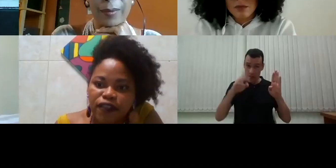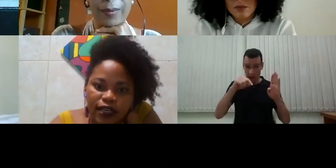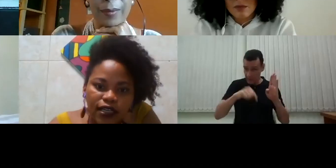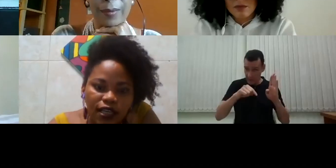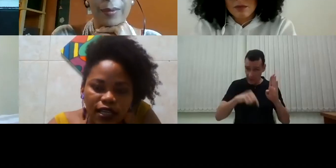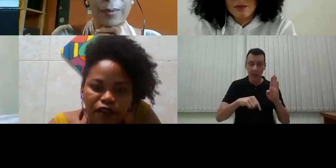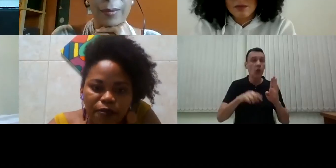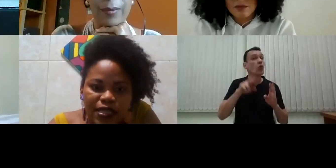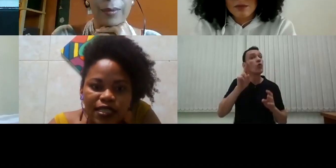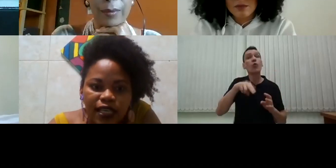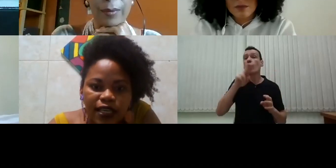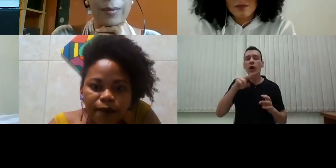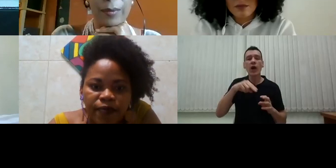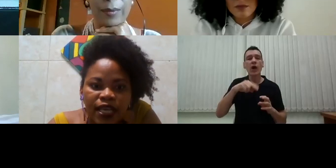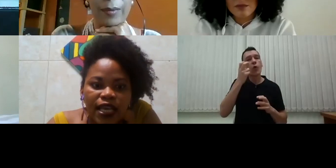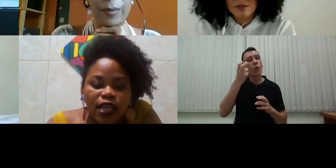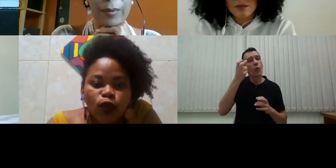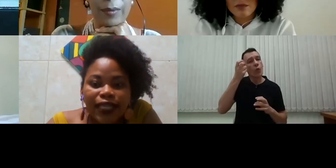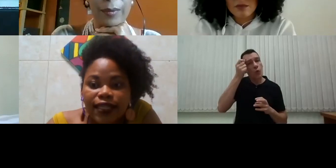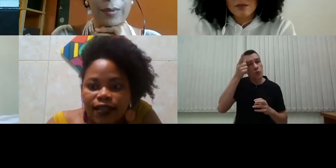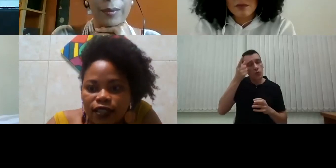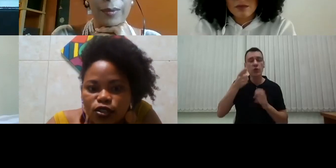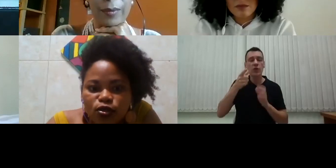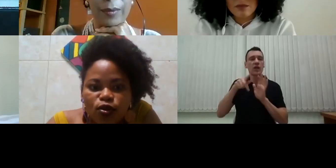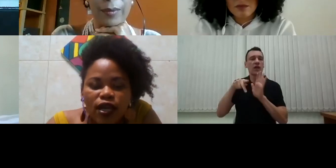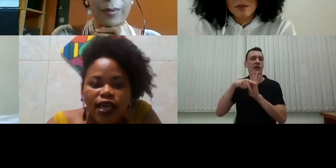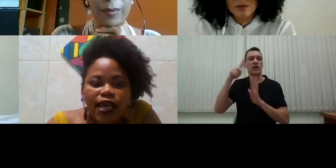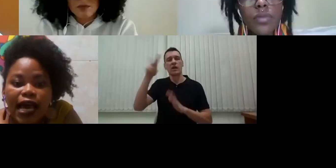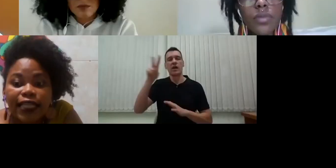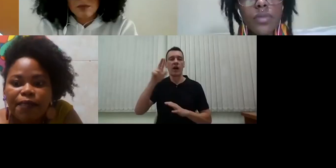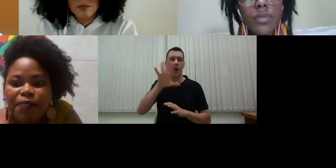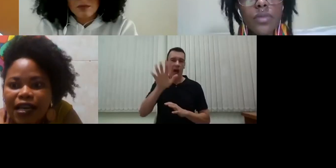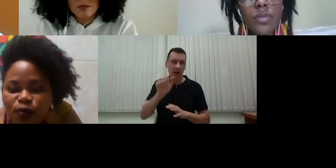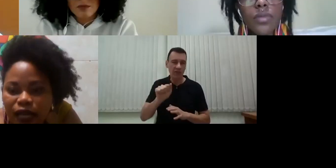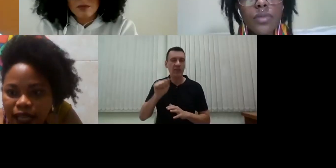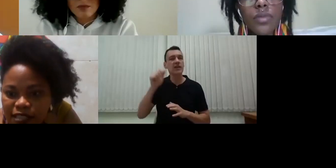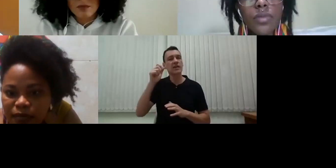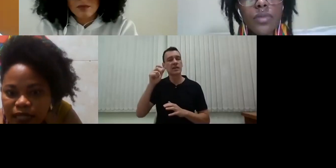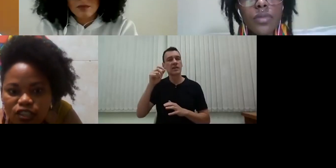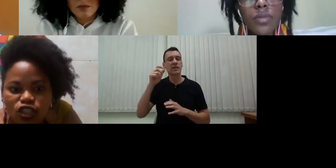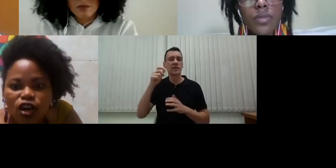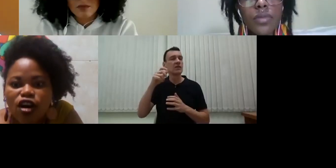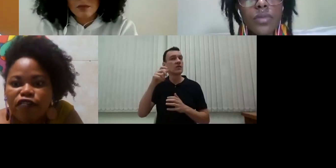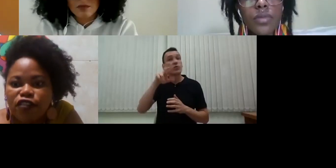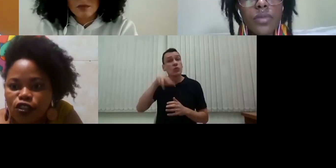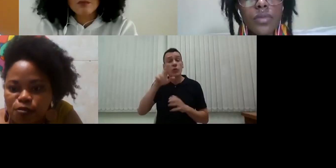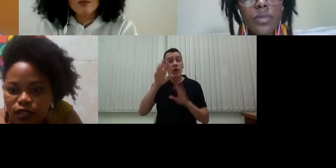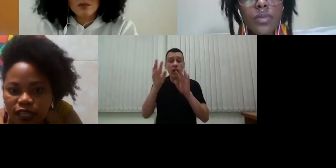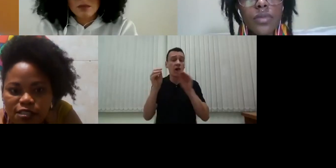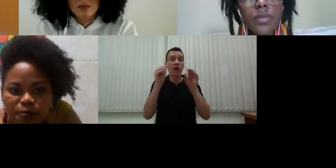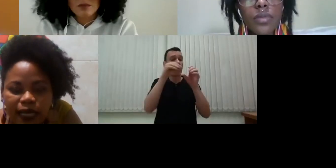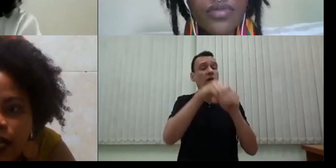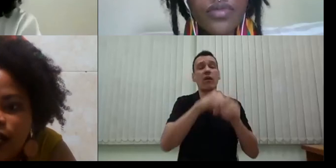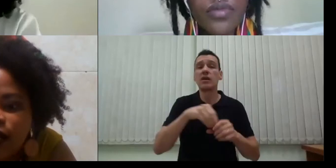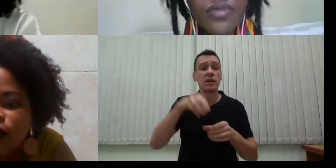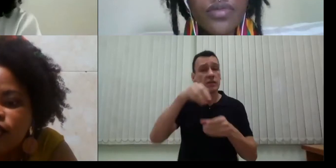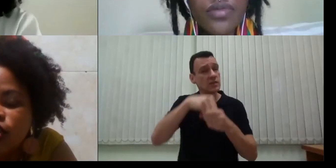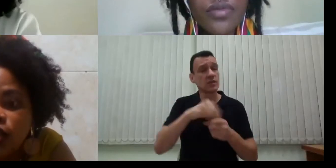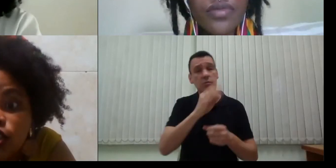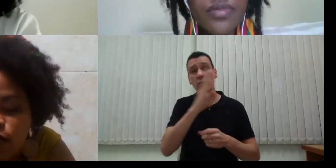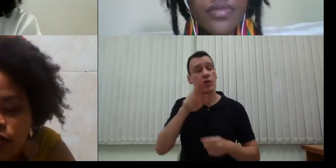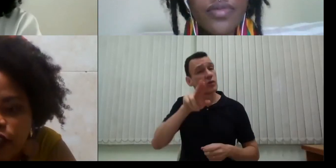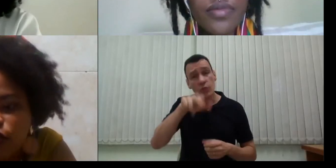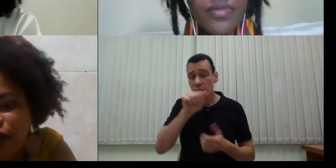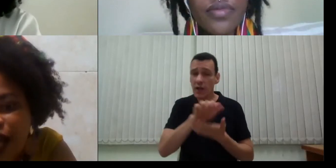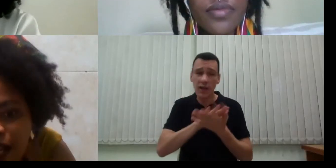cultura africana e afro-brasileira. No entanto, ainda mais com a Lei 10.639, de 2003 para cá,